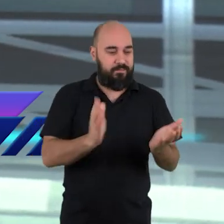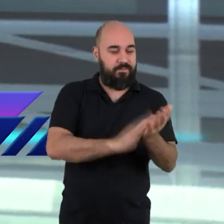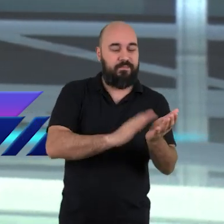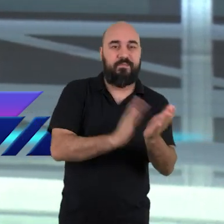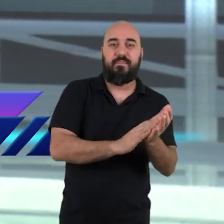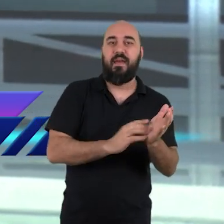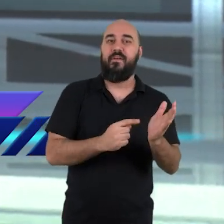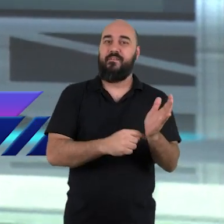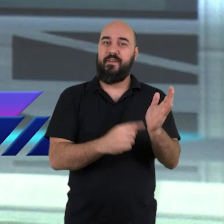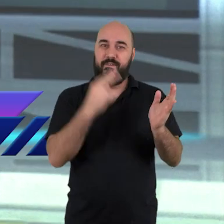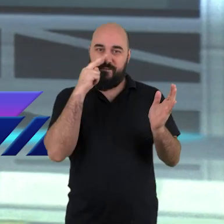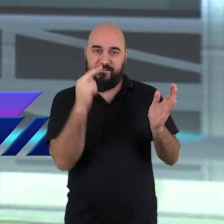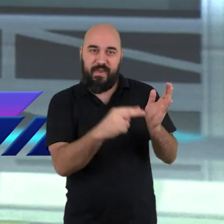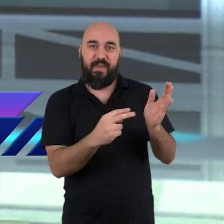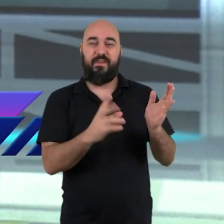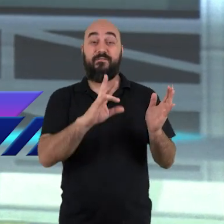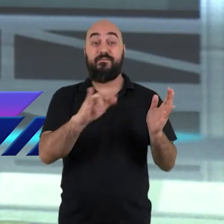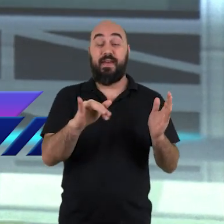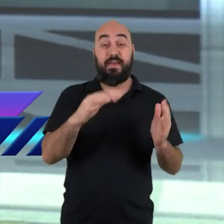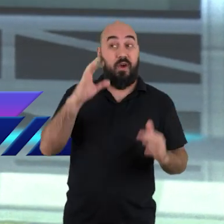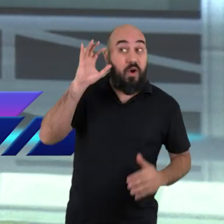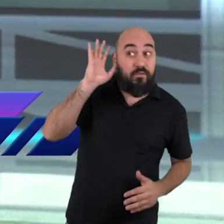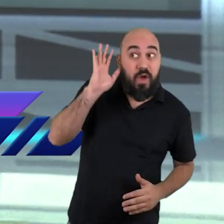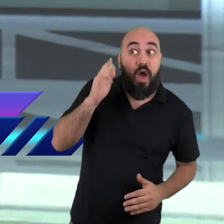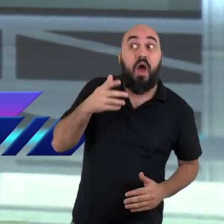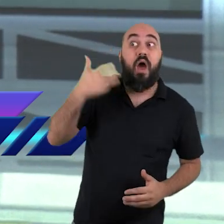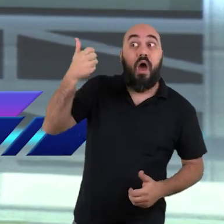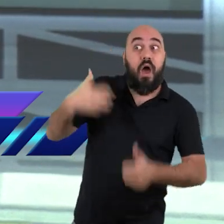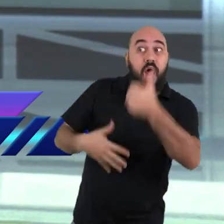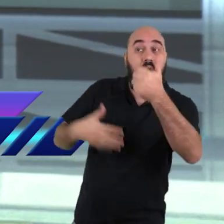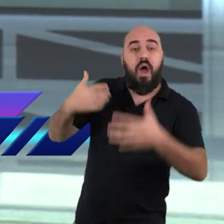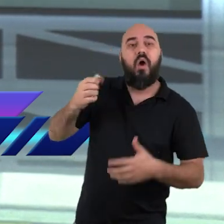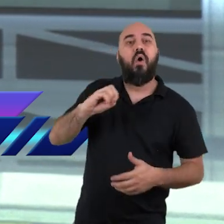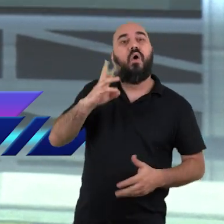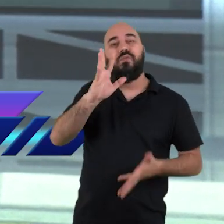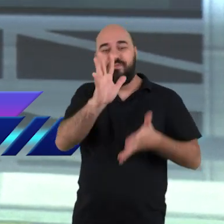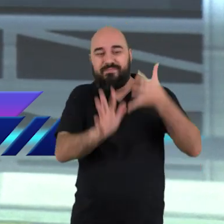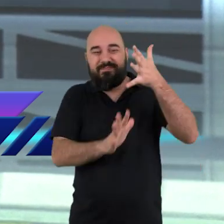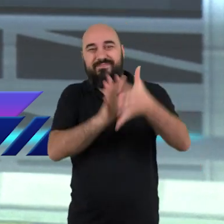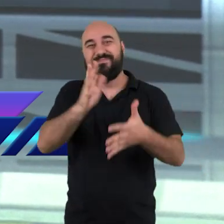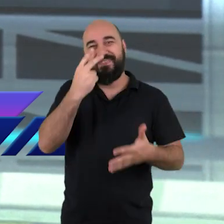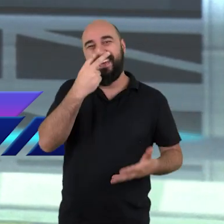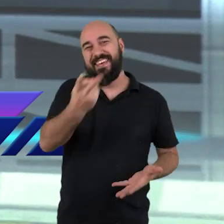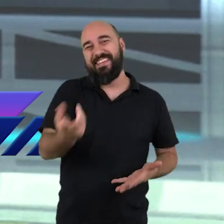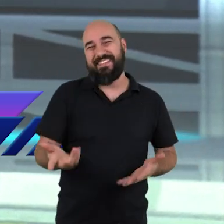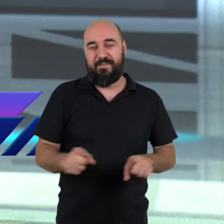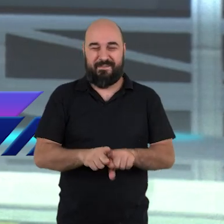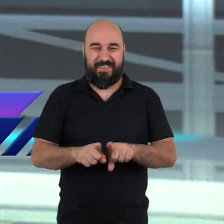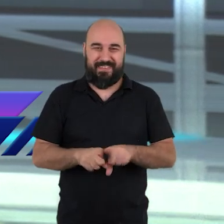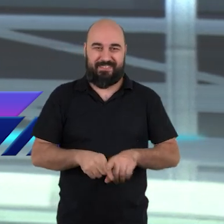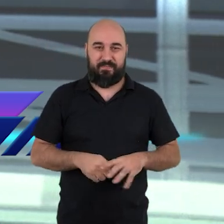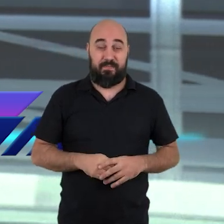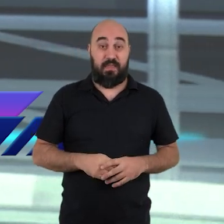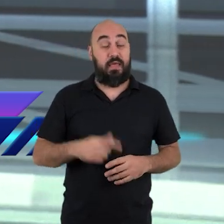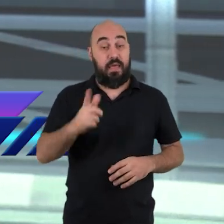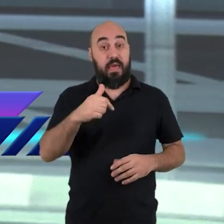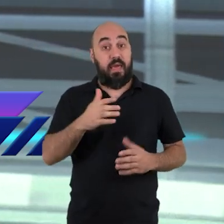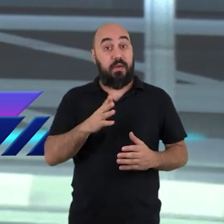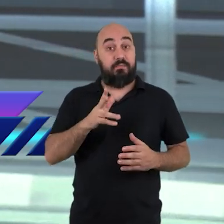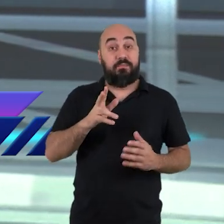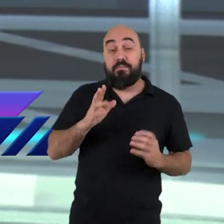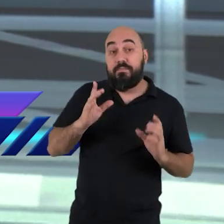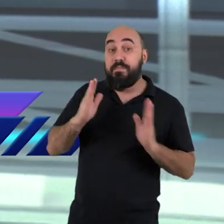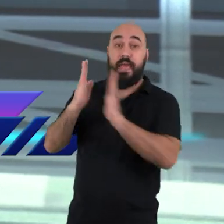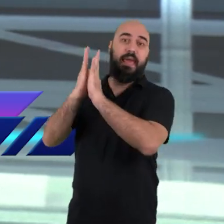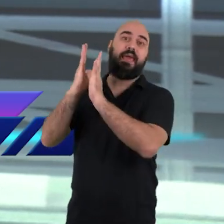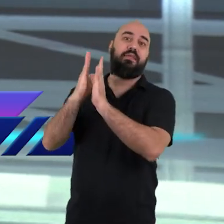humanidade está sendo hoje conclamada a viver, a se entregar, a dar um passo em direção ao